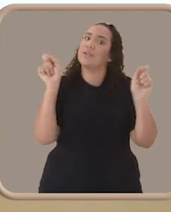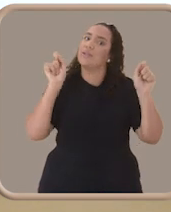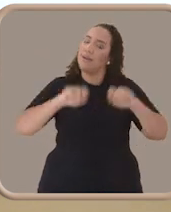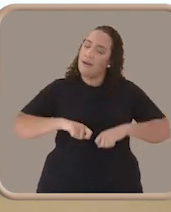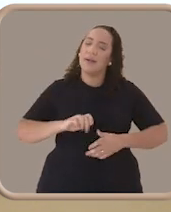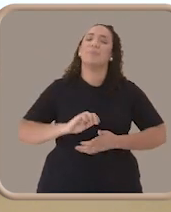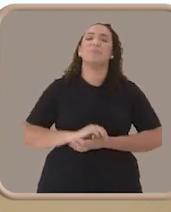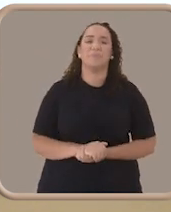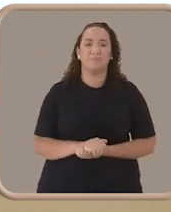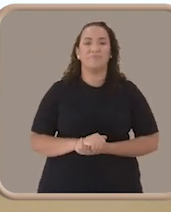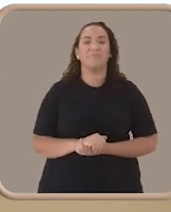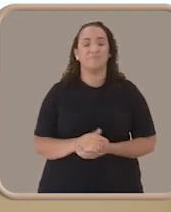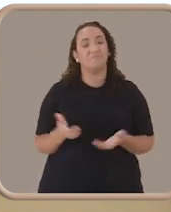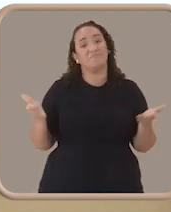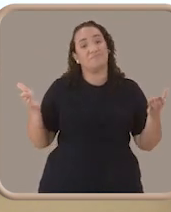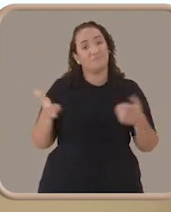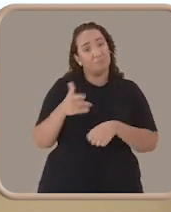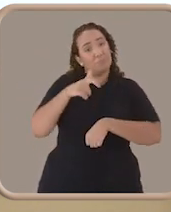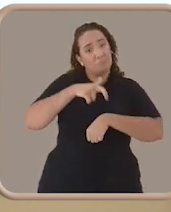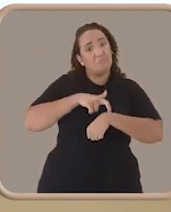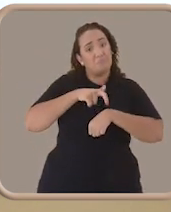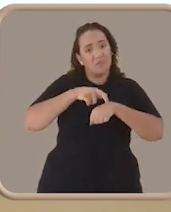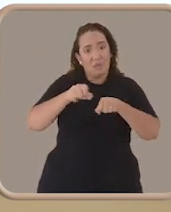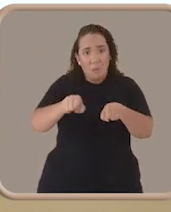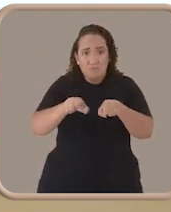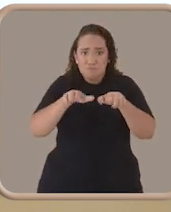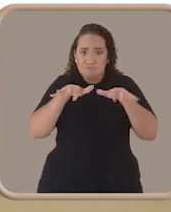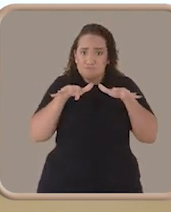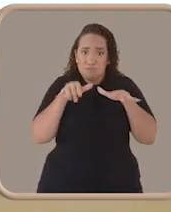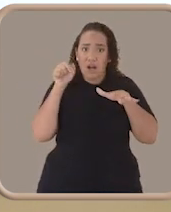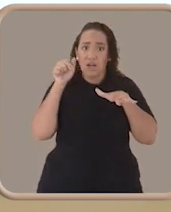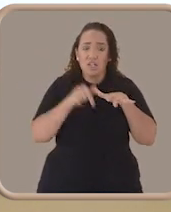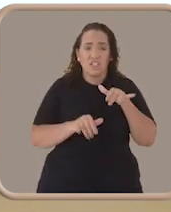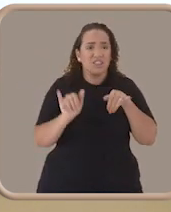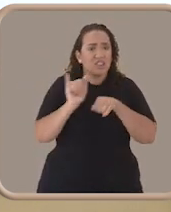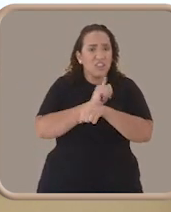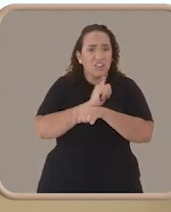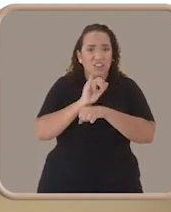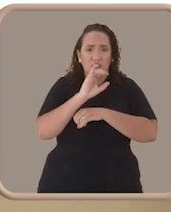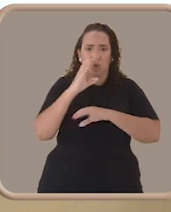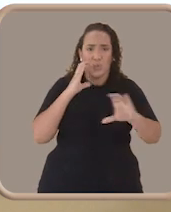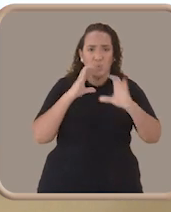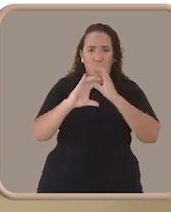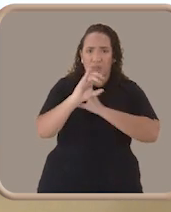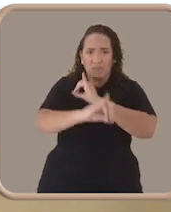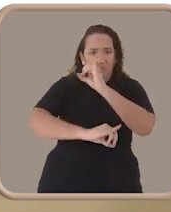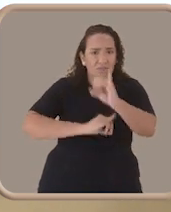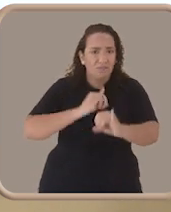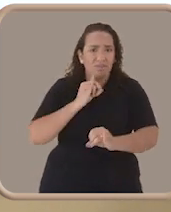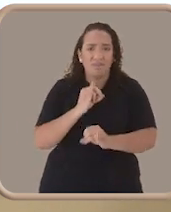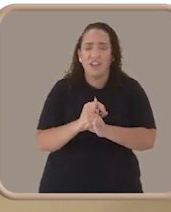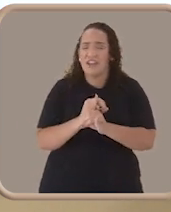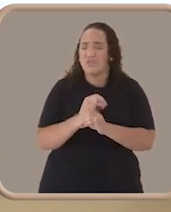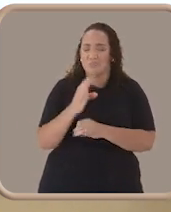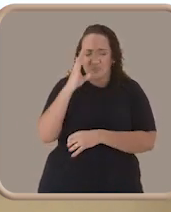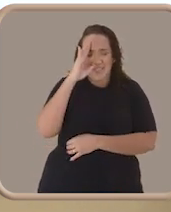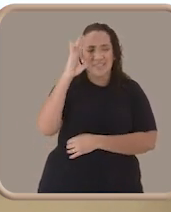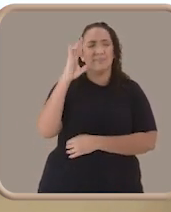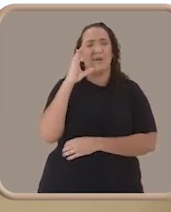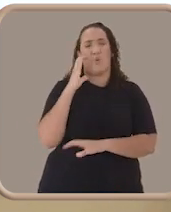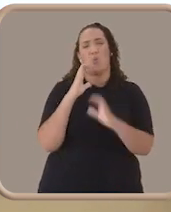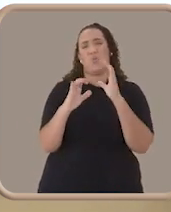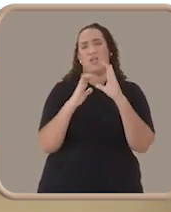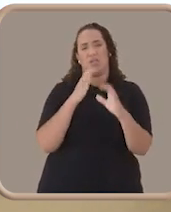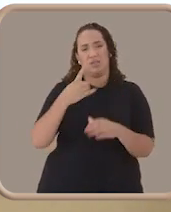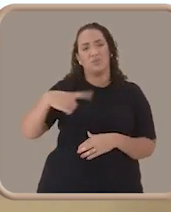Nesse momento difícil que estamos vivendo, essas ferramentas são essenciais para a nossa comunicação, não é mesmo?